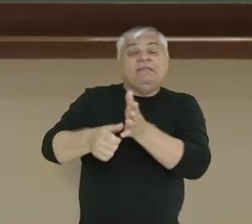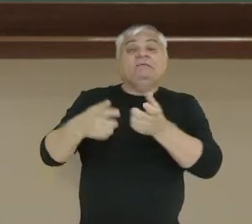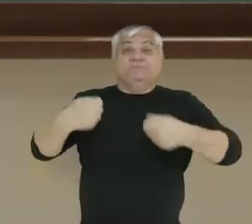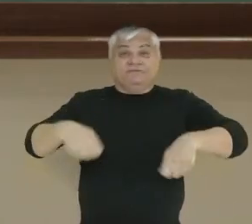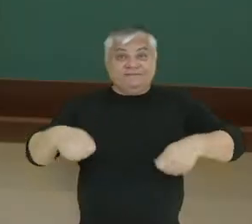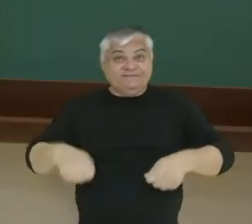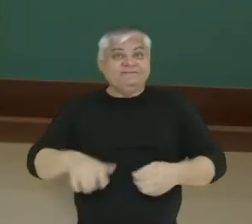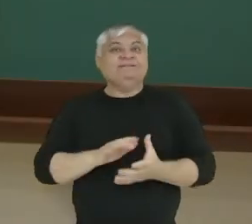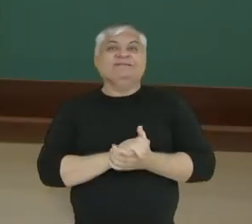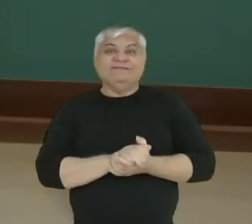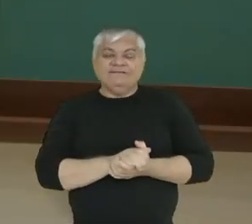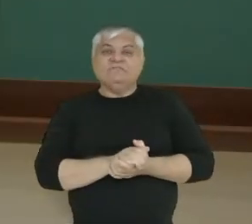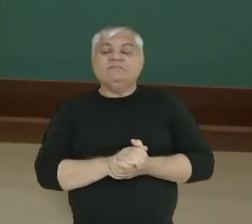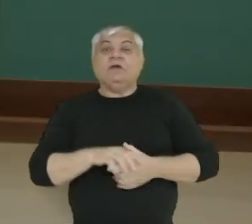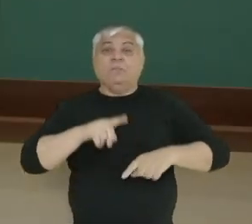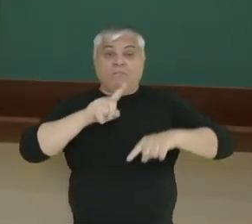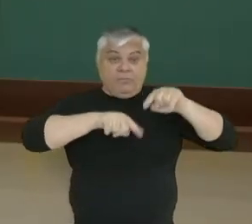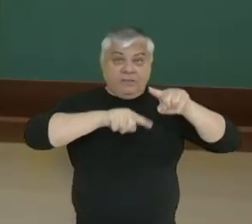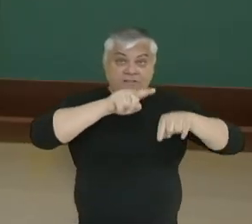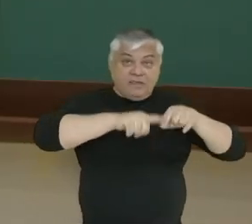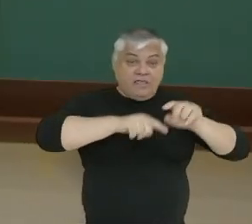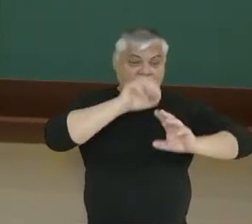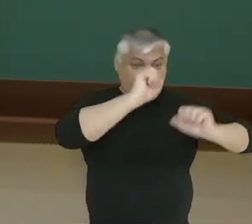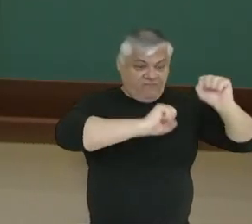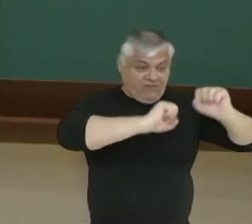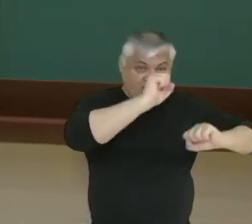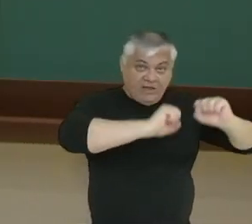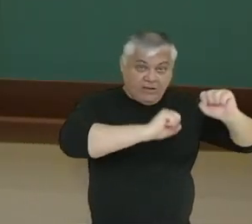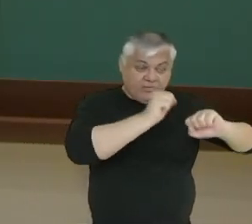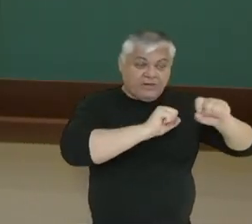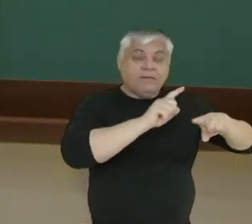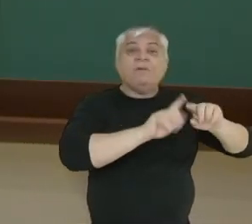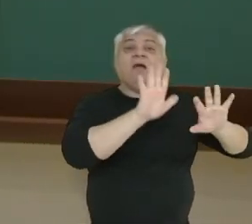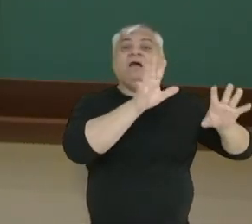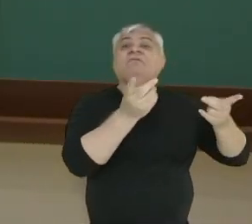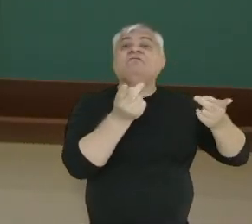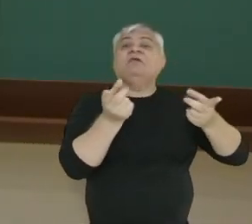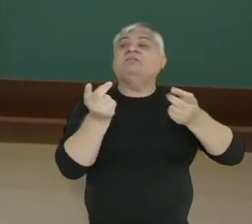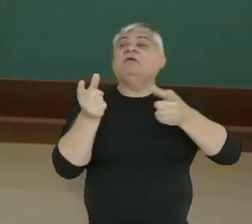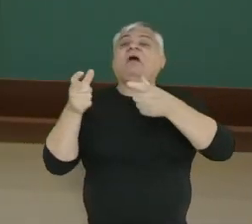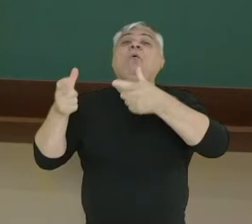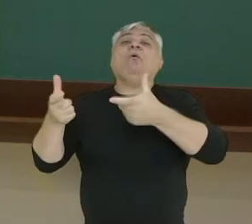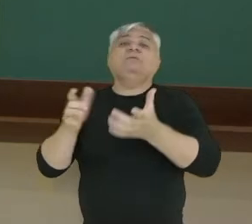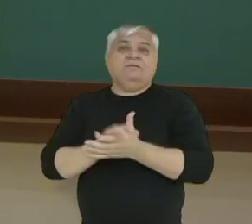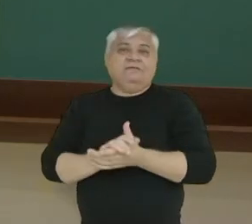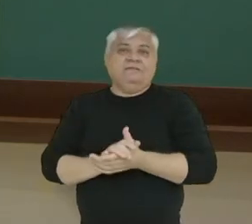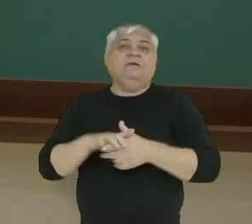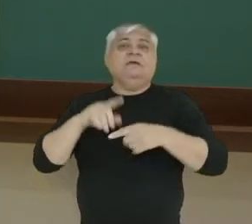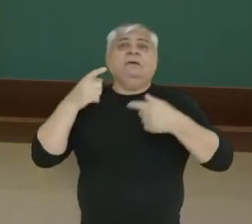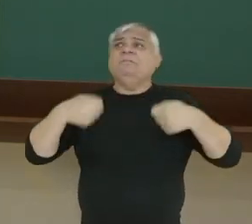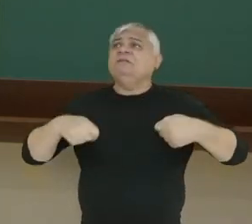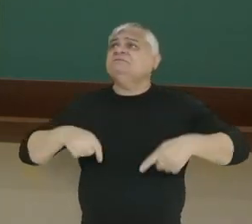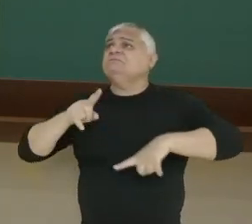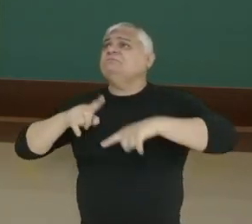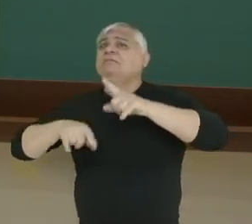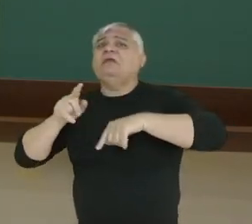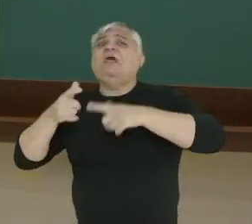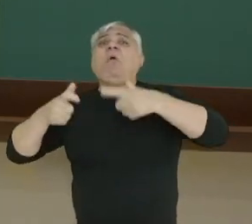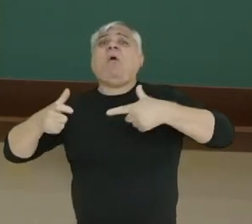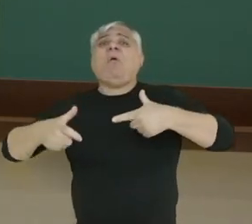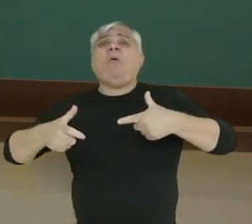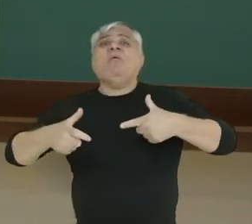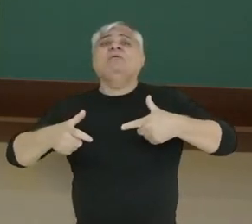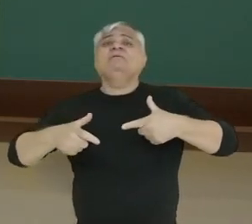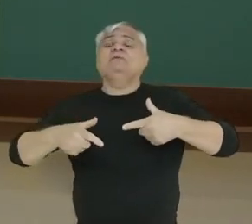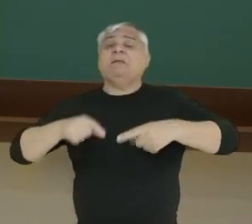Então, para você poder produzir algo em uma indústria, você precisa da matéria-prima. Muitas vezes, na maioria das vezes,